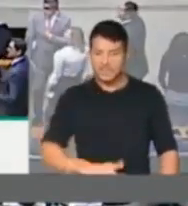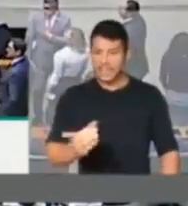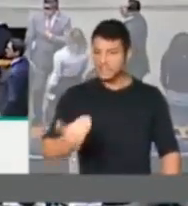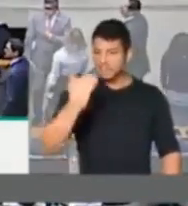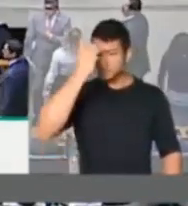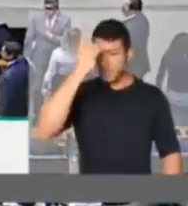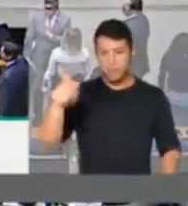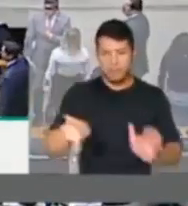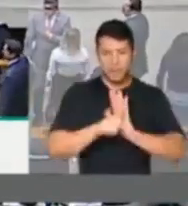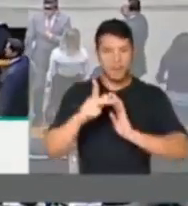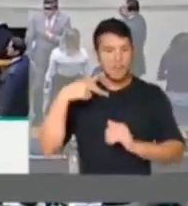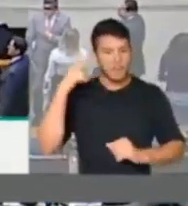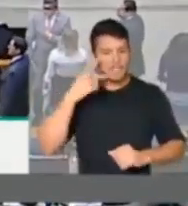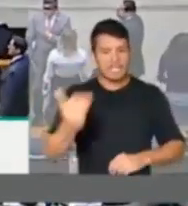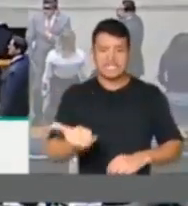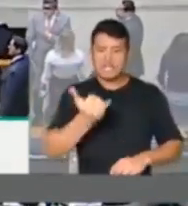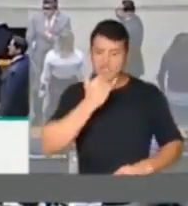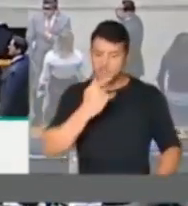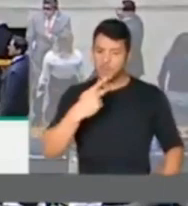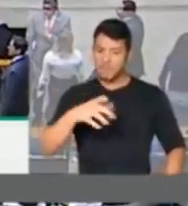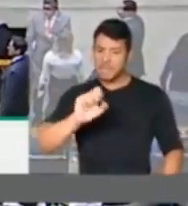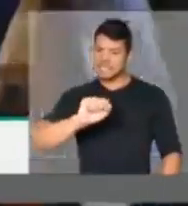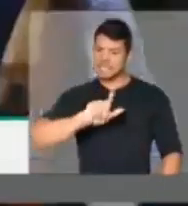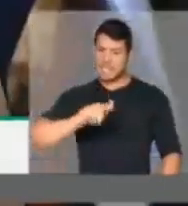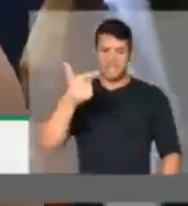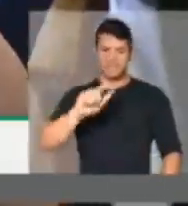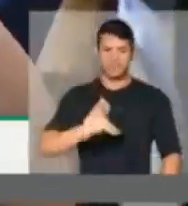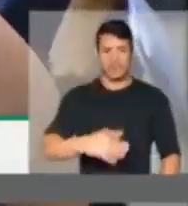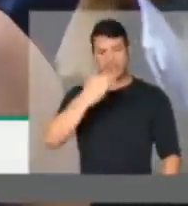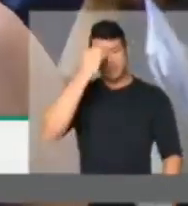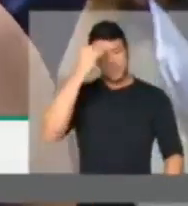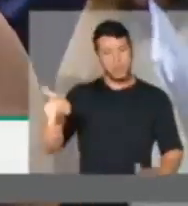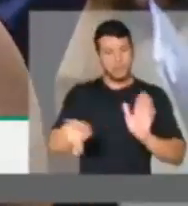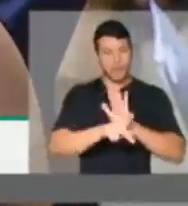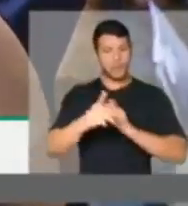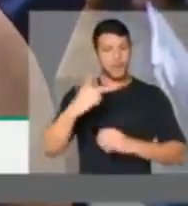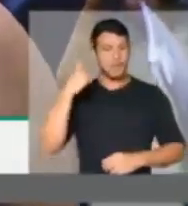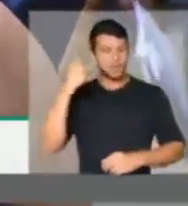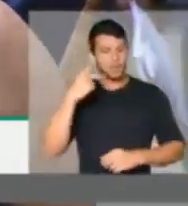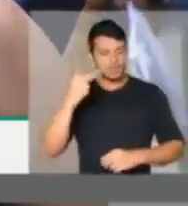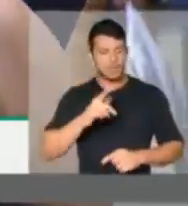para a política é esse partido de laranjas que não respeitam as mulheres e enganam o povo brasileiro.